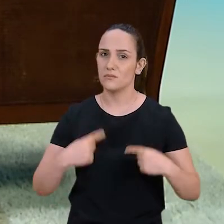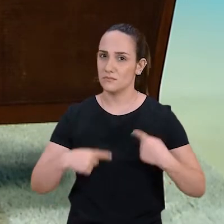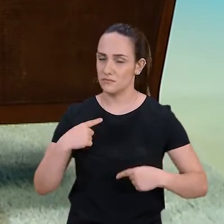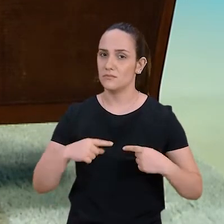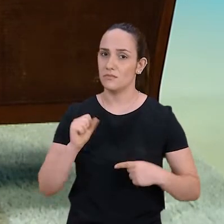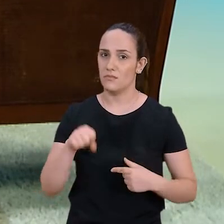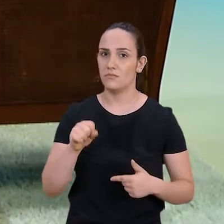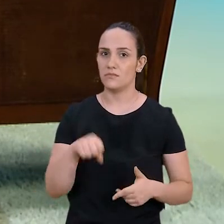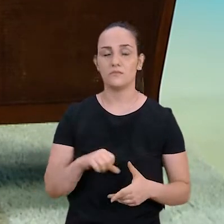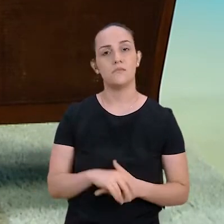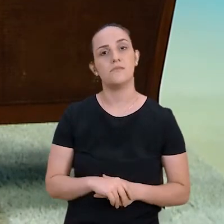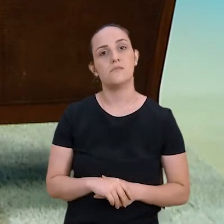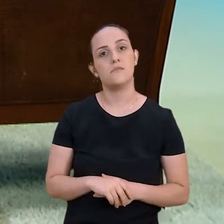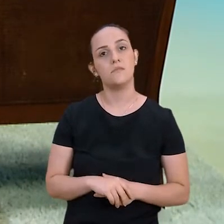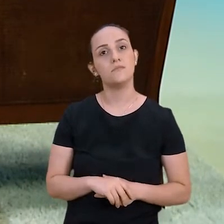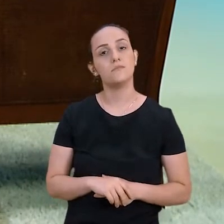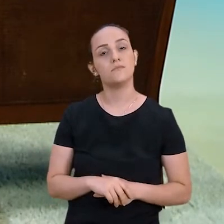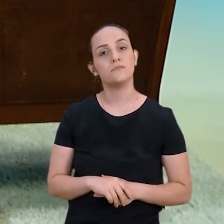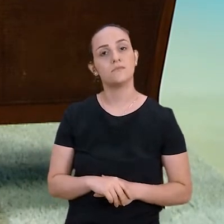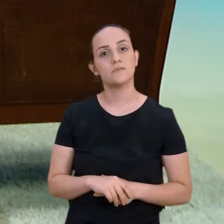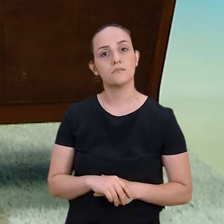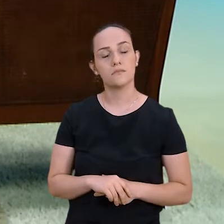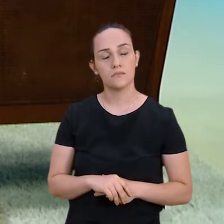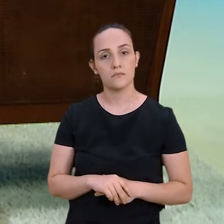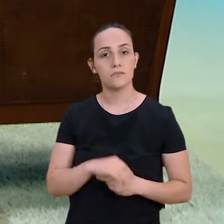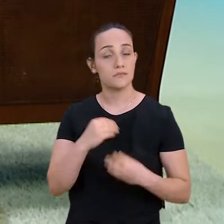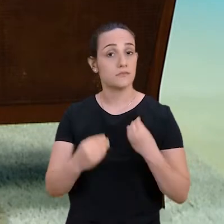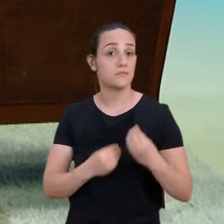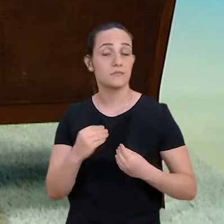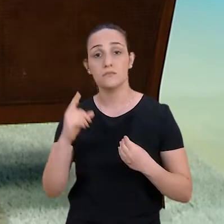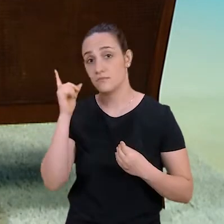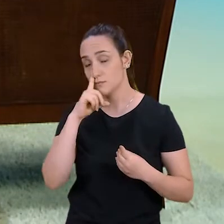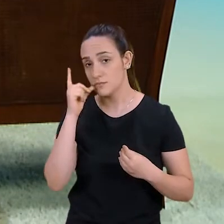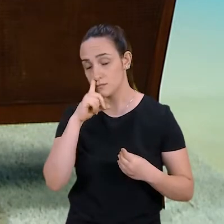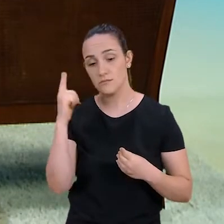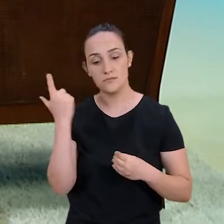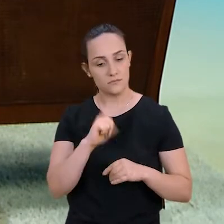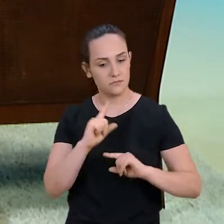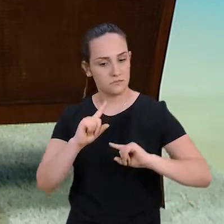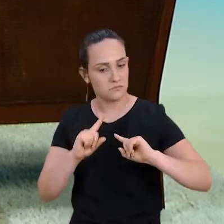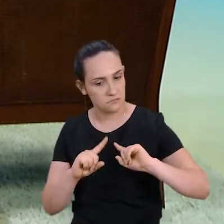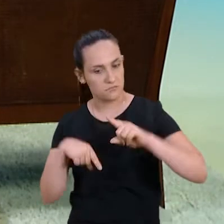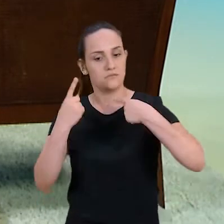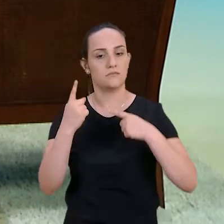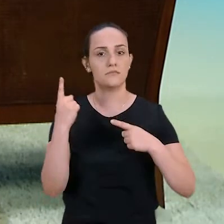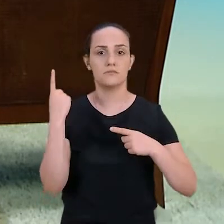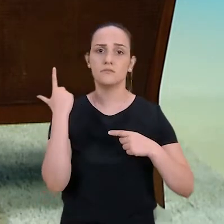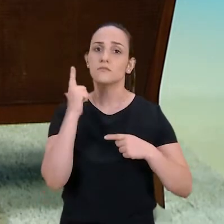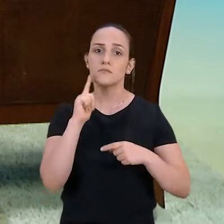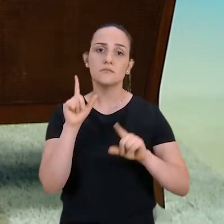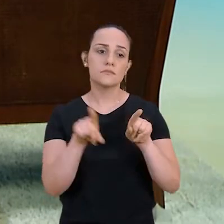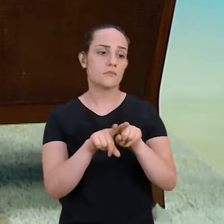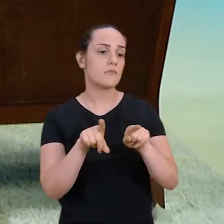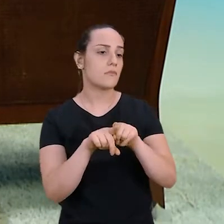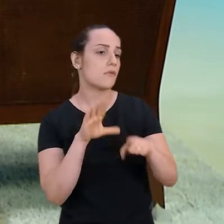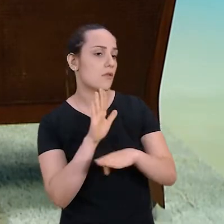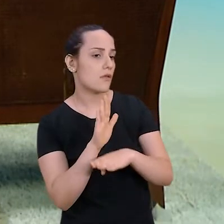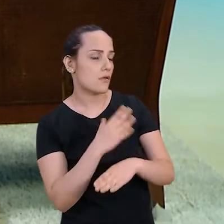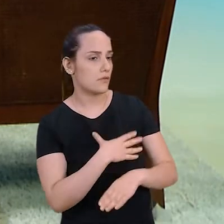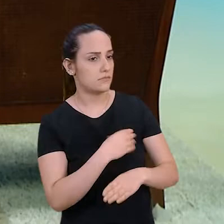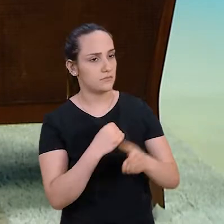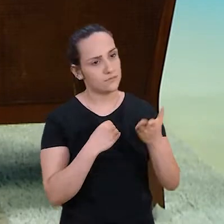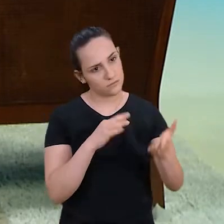e formas em que as mães podem retomar a vida e, ao mesmo tempo, auxiliar os filhos. Rosana,